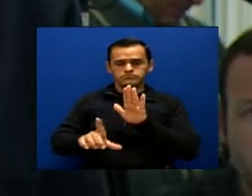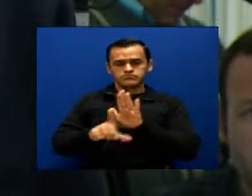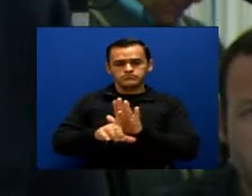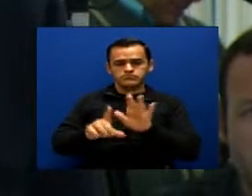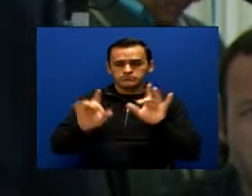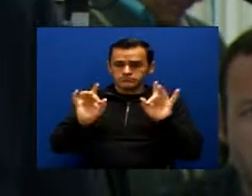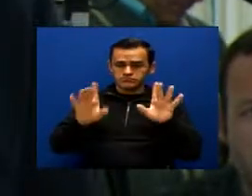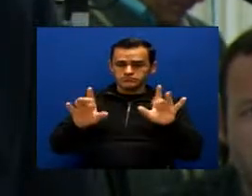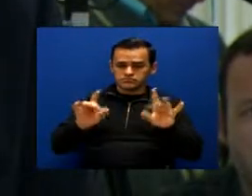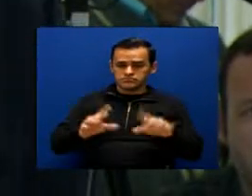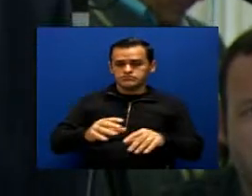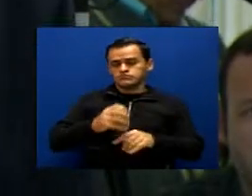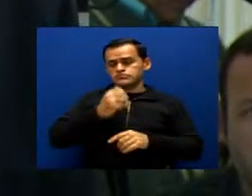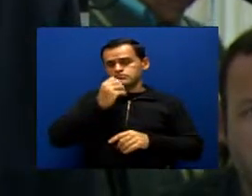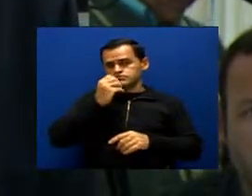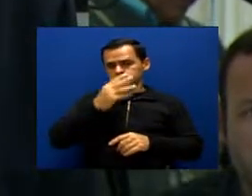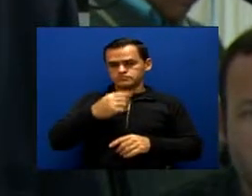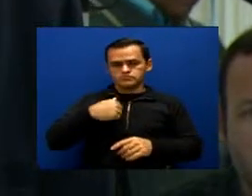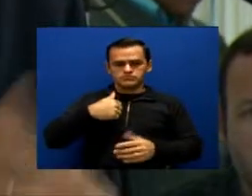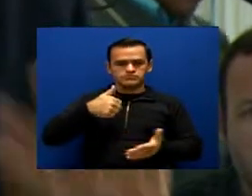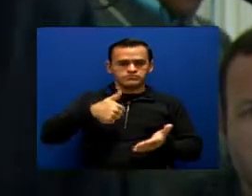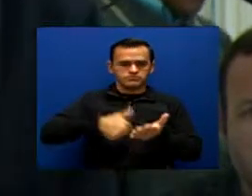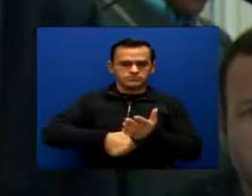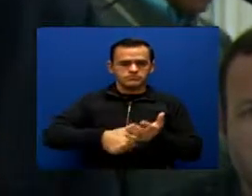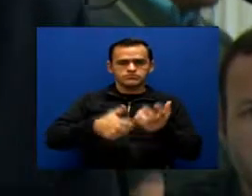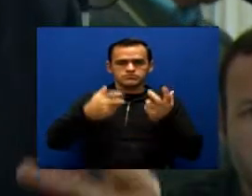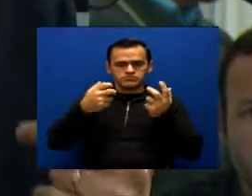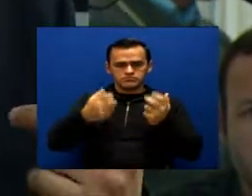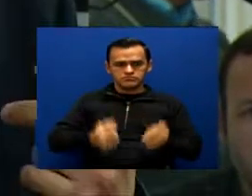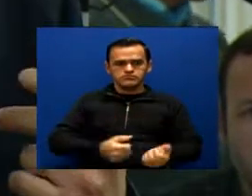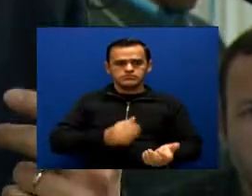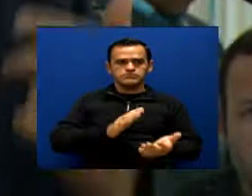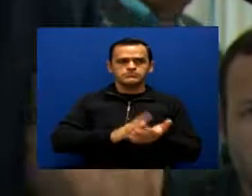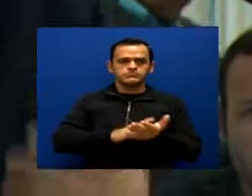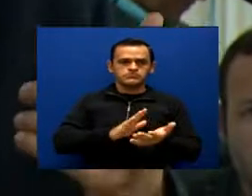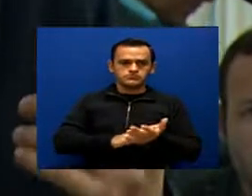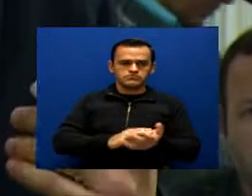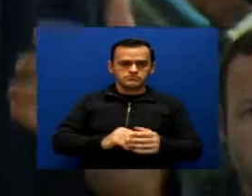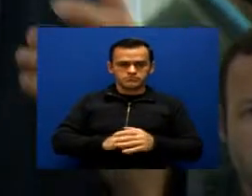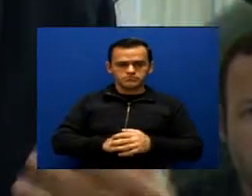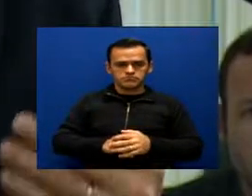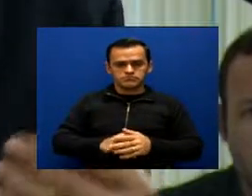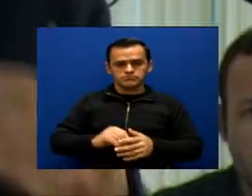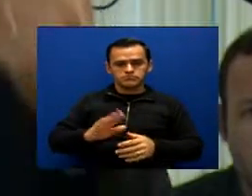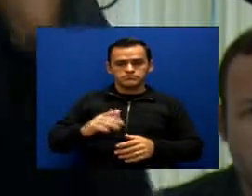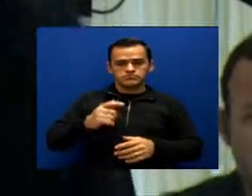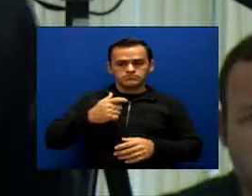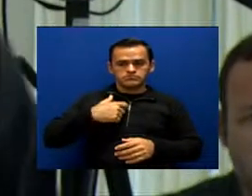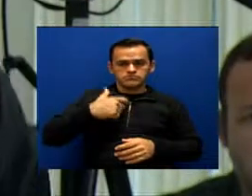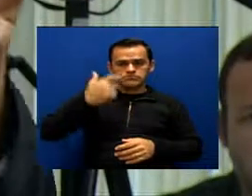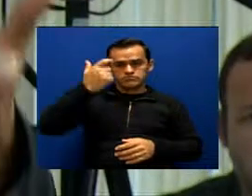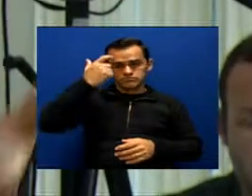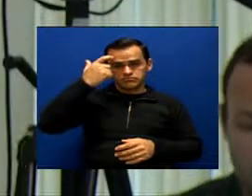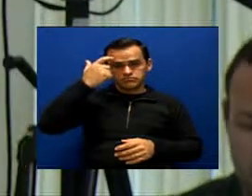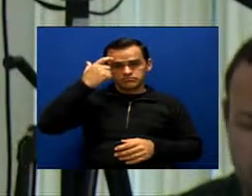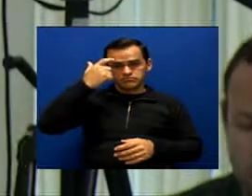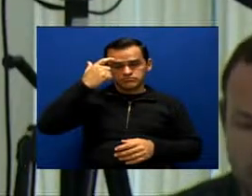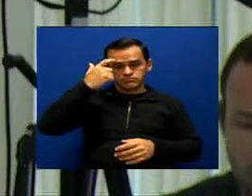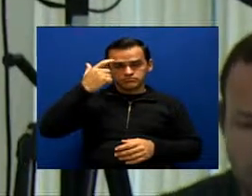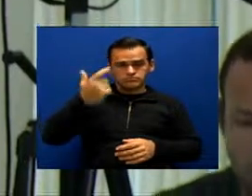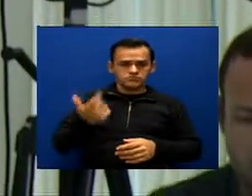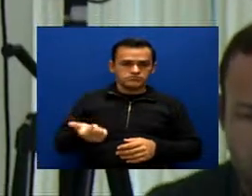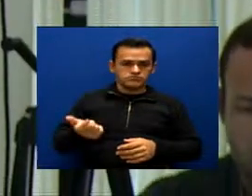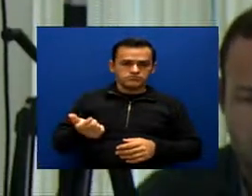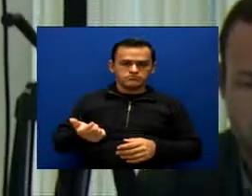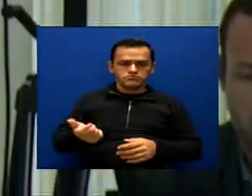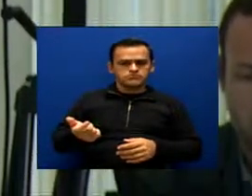senhor presidente. Vai ter o meu voto, tem o meu aplauso, mas penso que seja importante isso não, que não parta